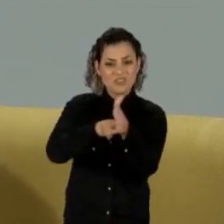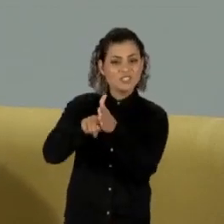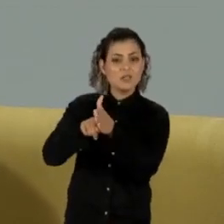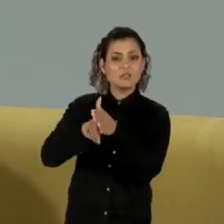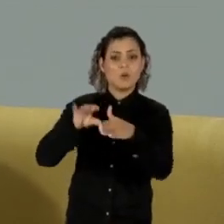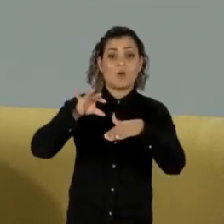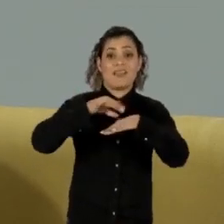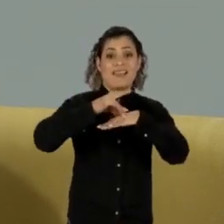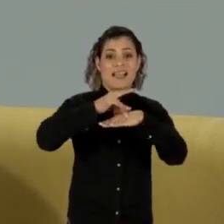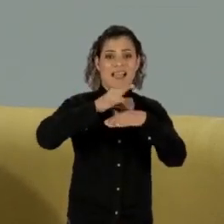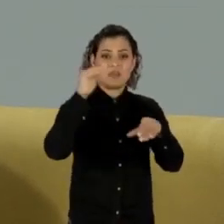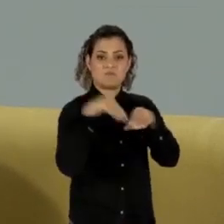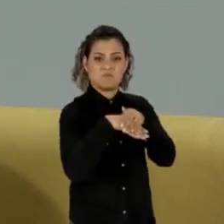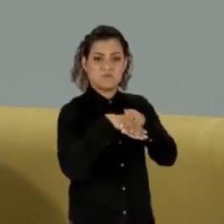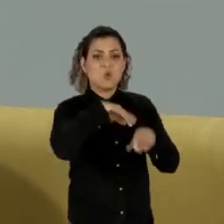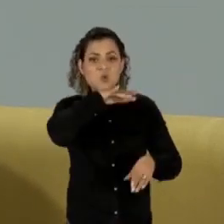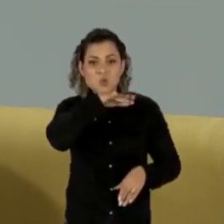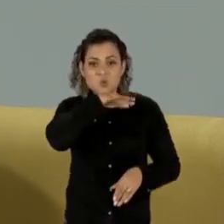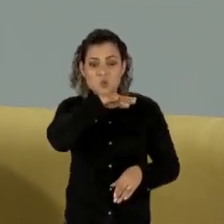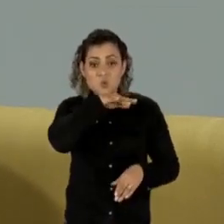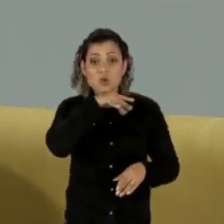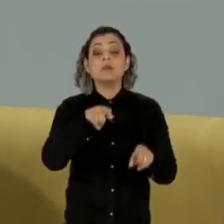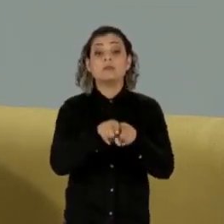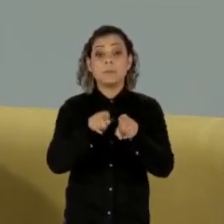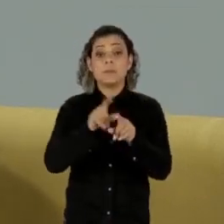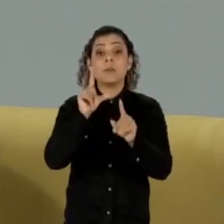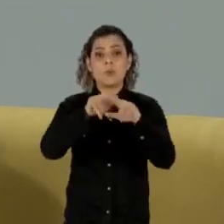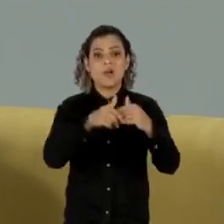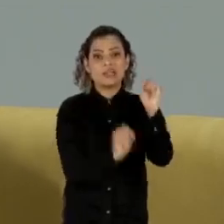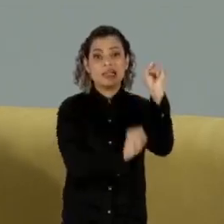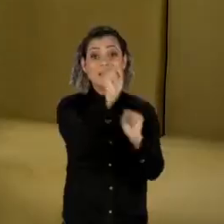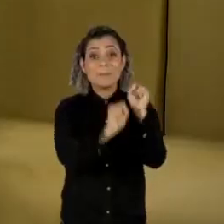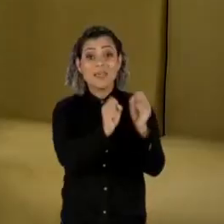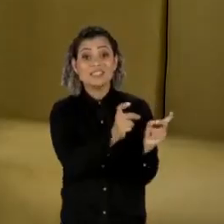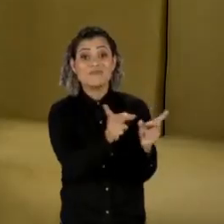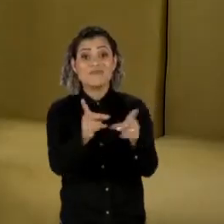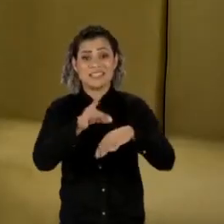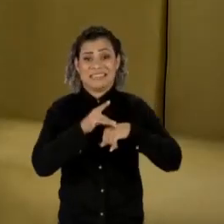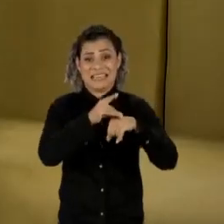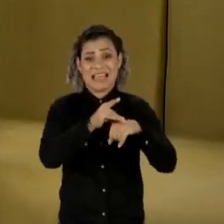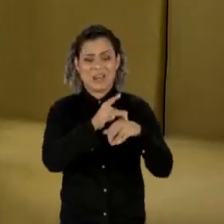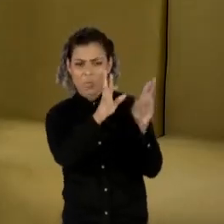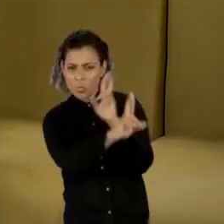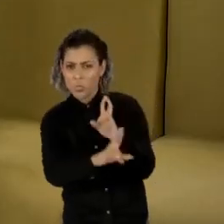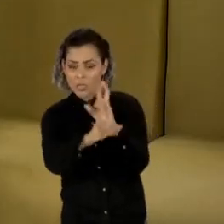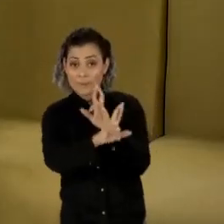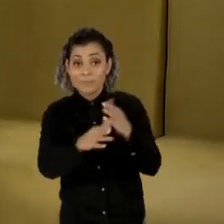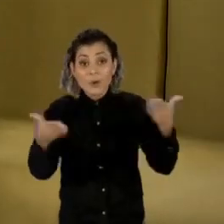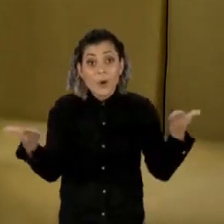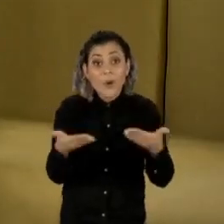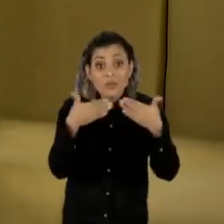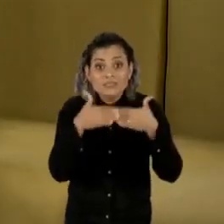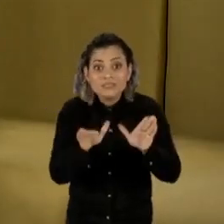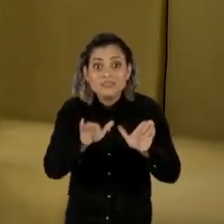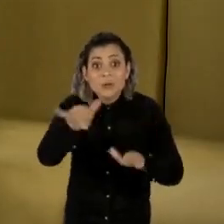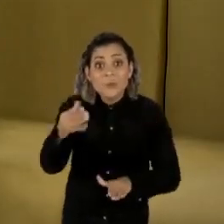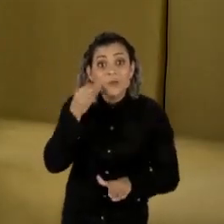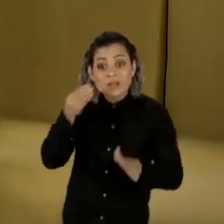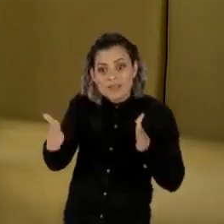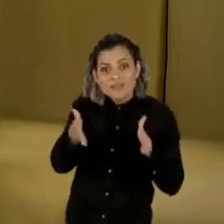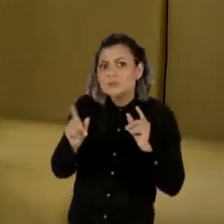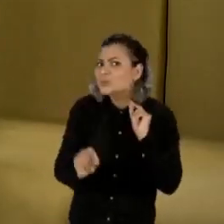esquema de propina para afrouxar a fiscalização em frigoríficos e hoje nós abrimos um novo espaço aqui no